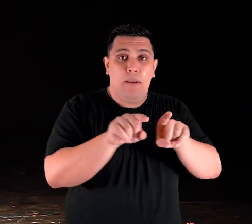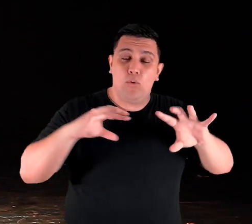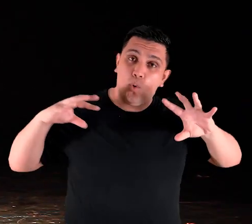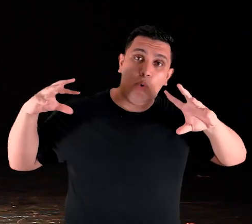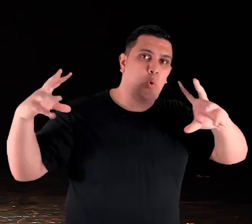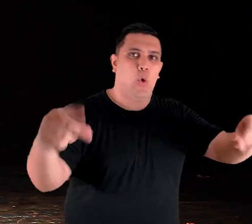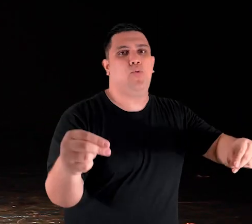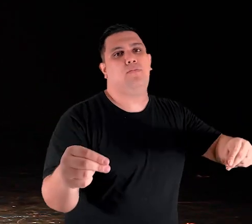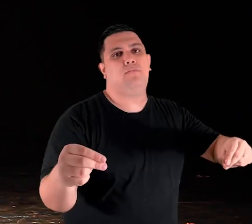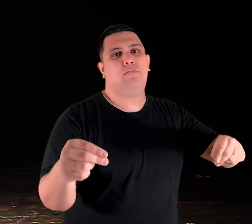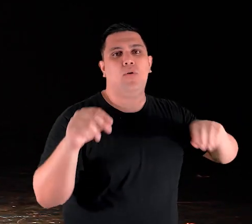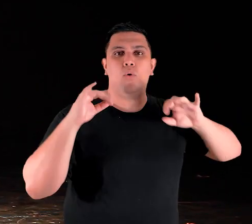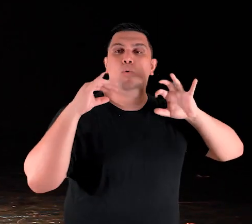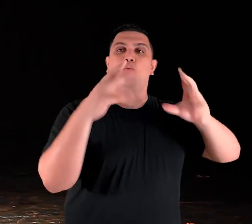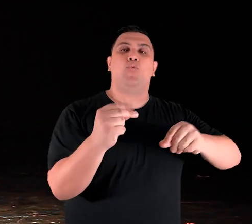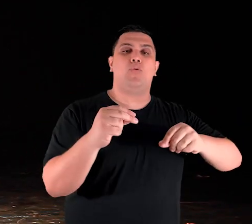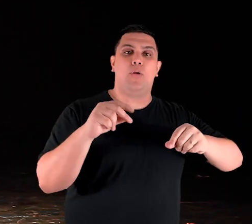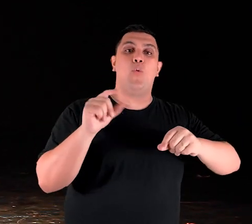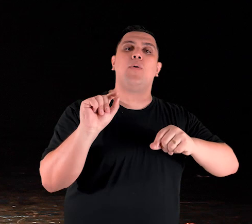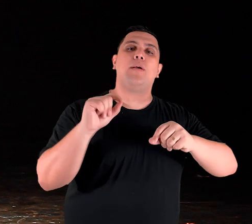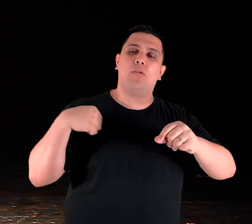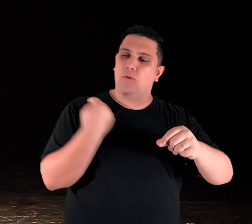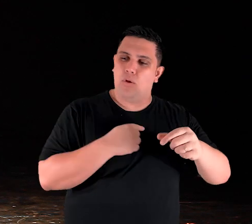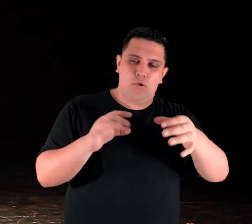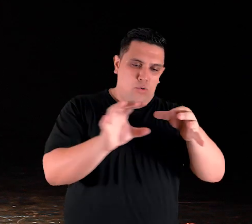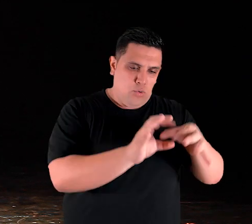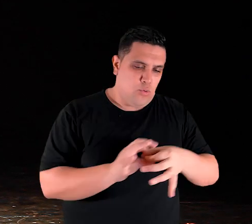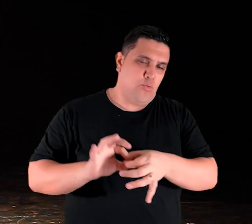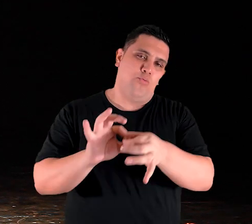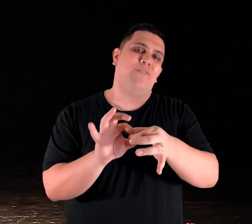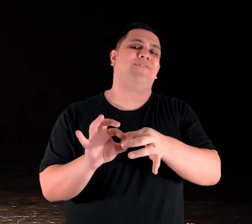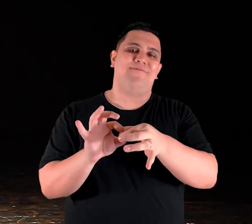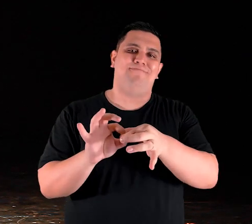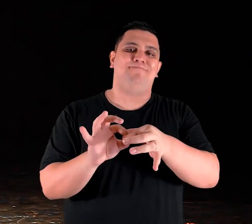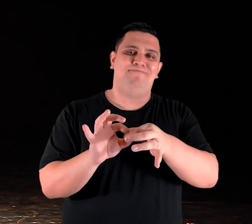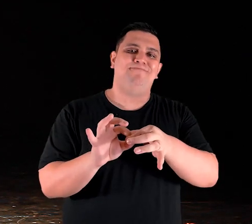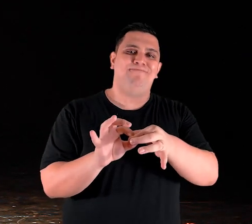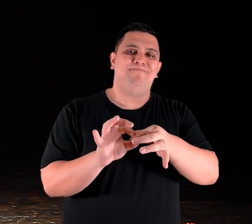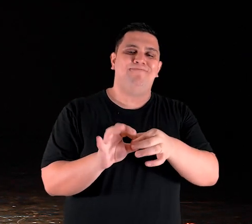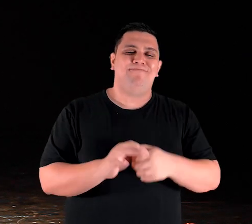O todo é o que nos une.